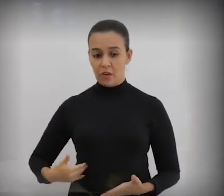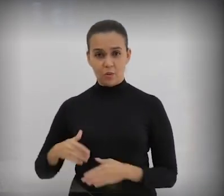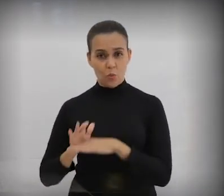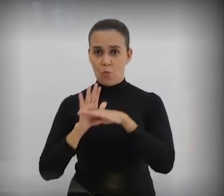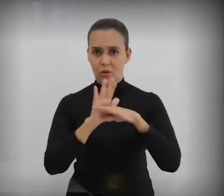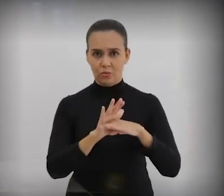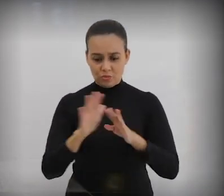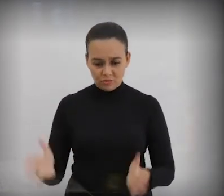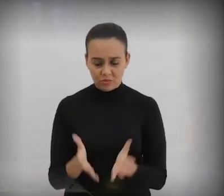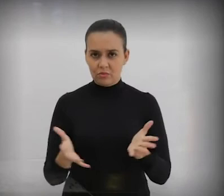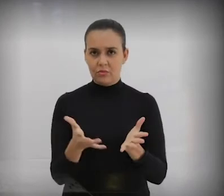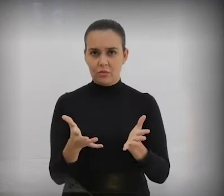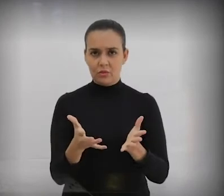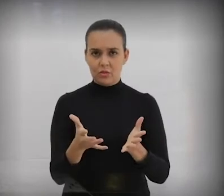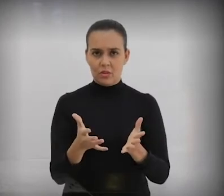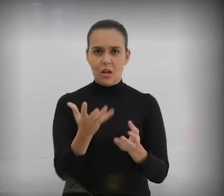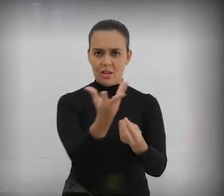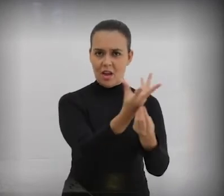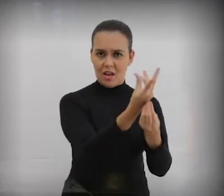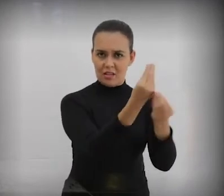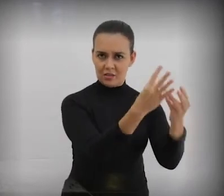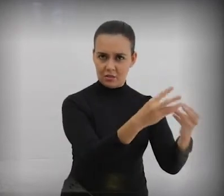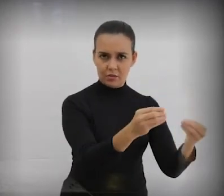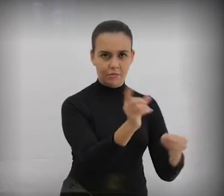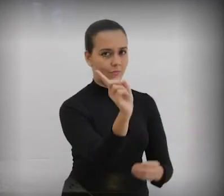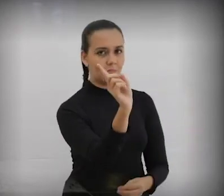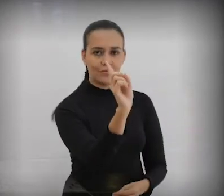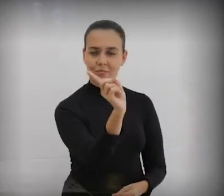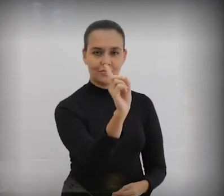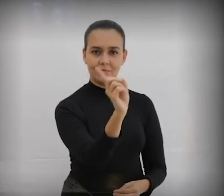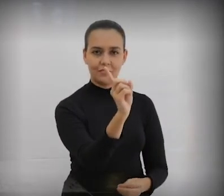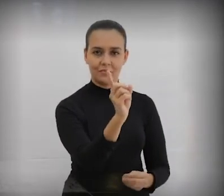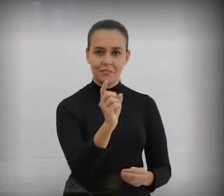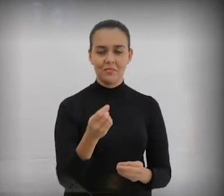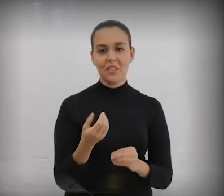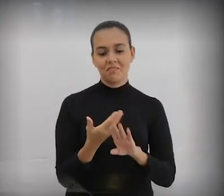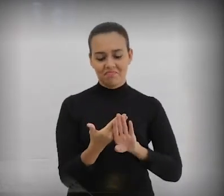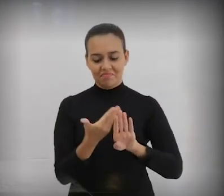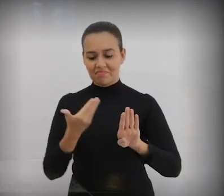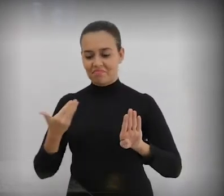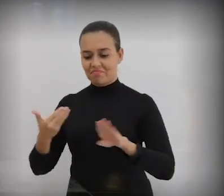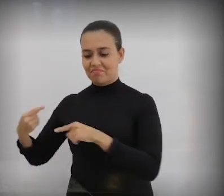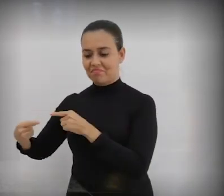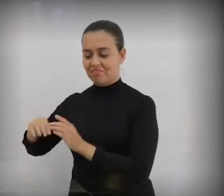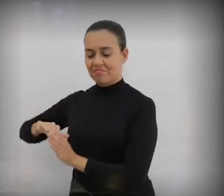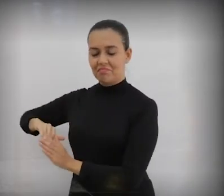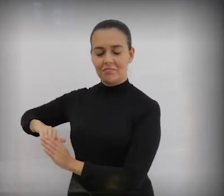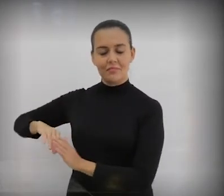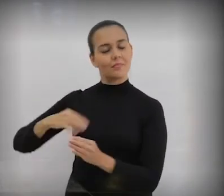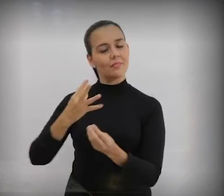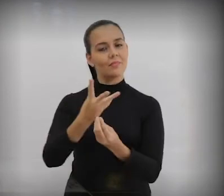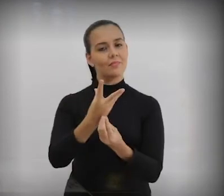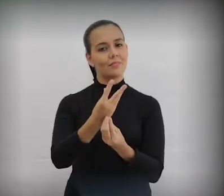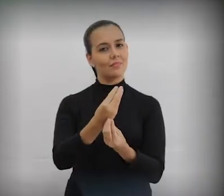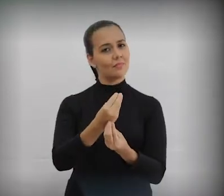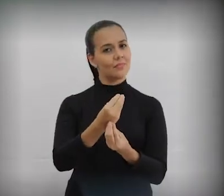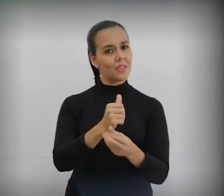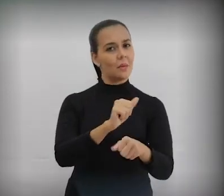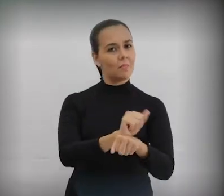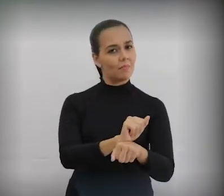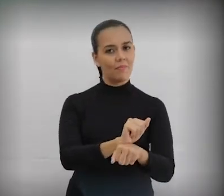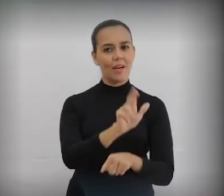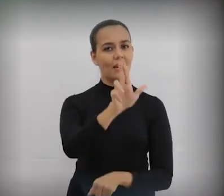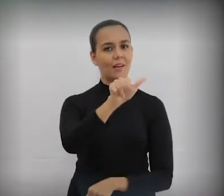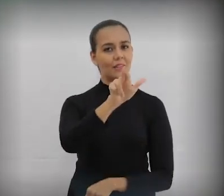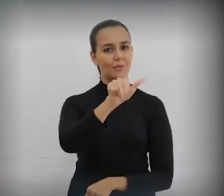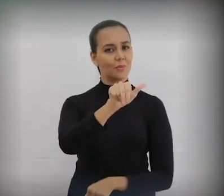diminuir que a arte vai andar para trás, né? Eu acho muito difícil refrear esse movimento. A